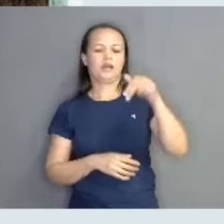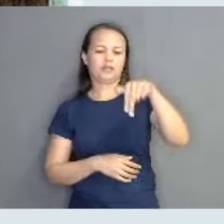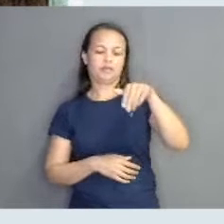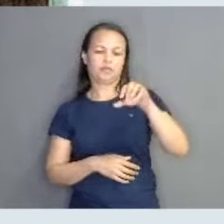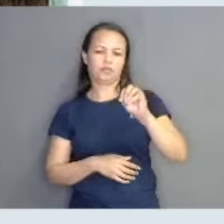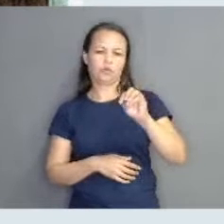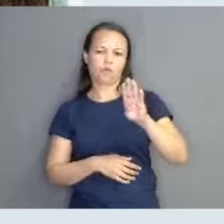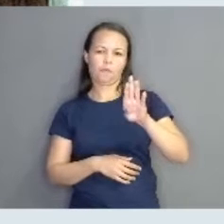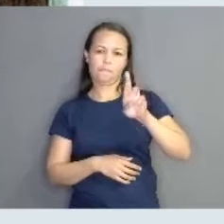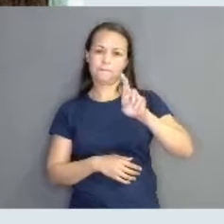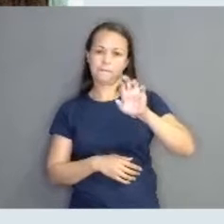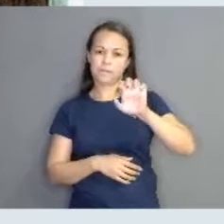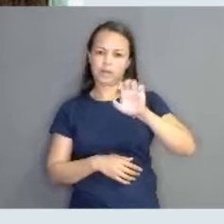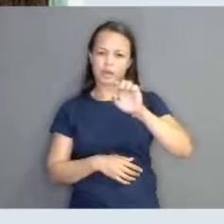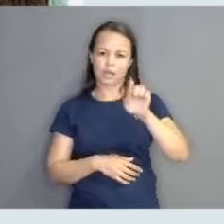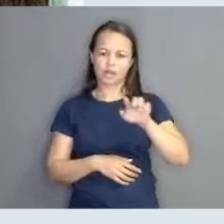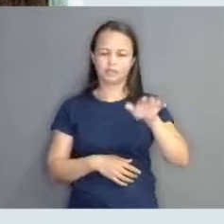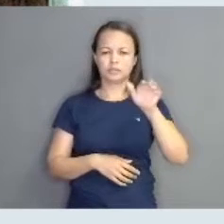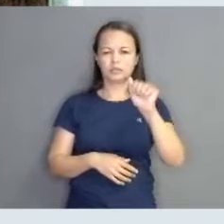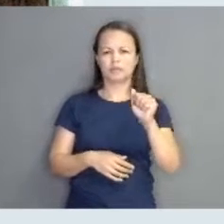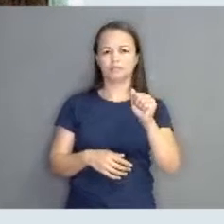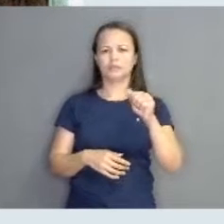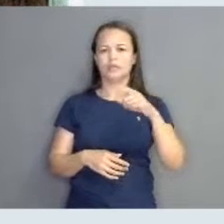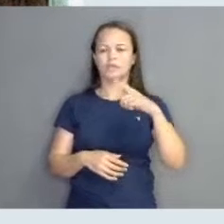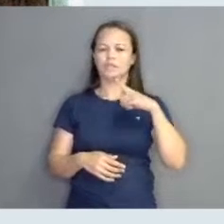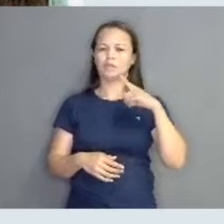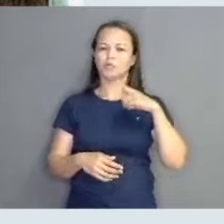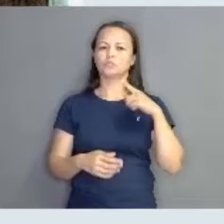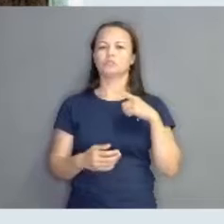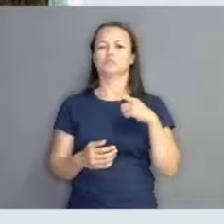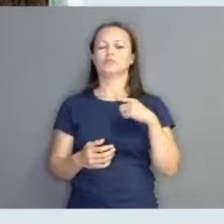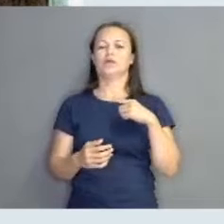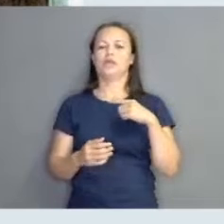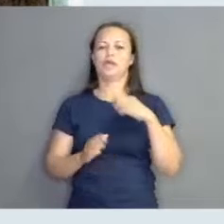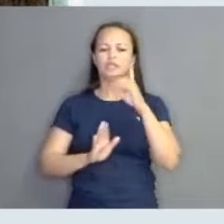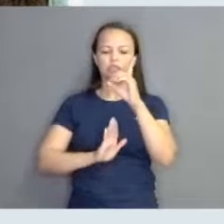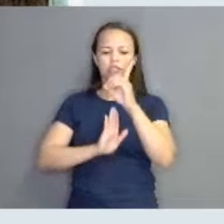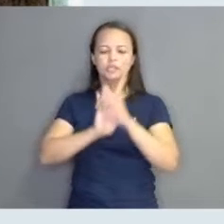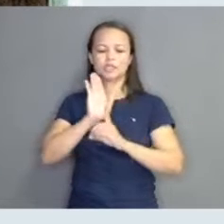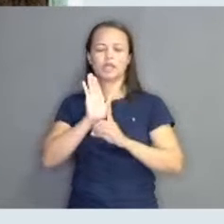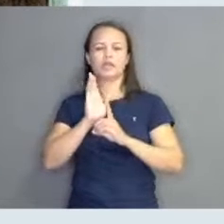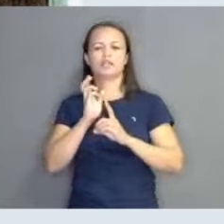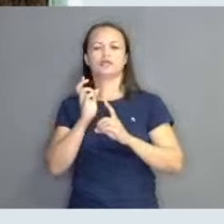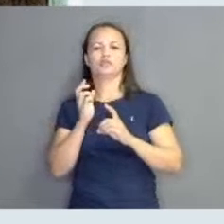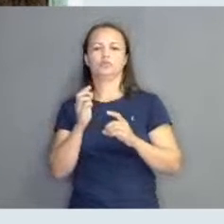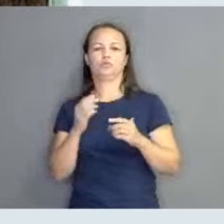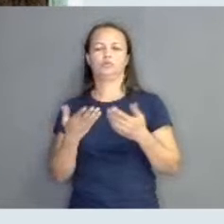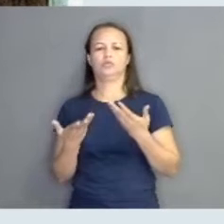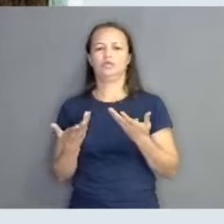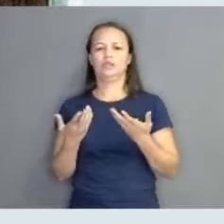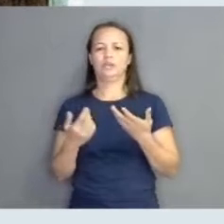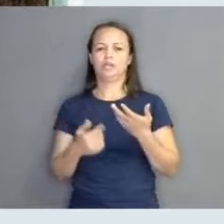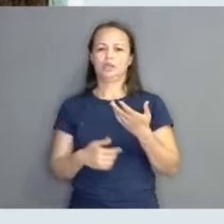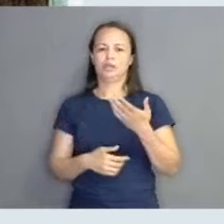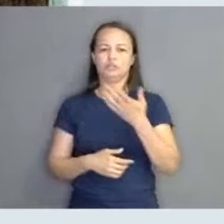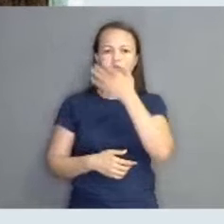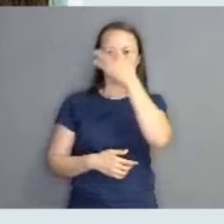ter direitos, né? Iriam ser preservados. Os religiosos também